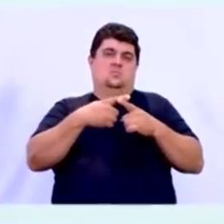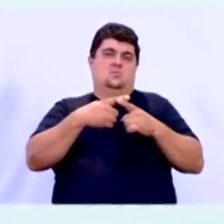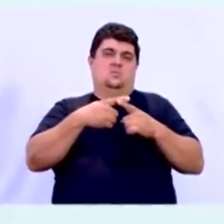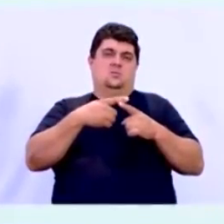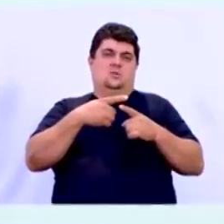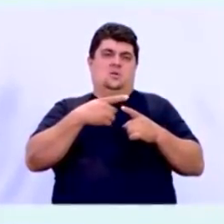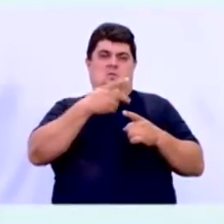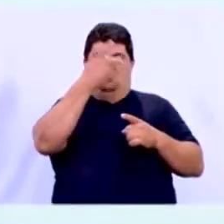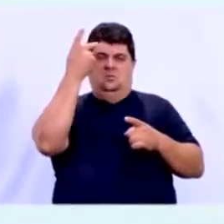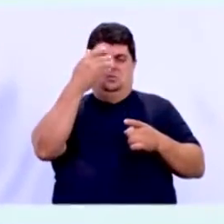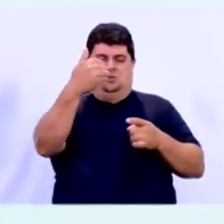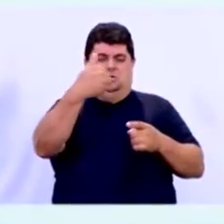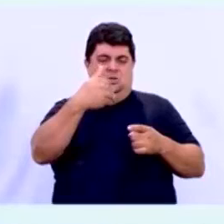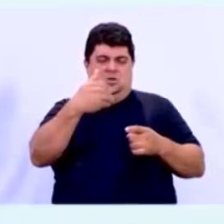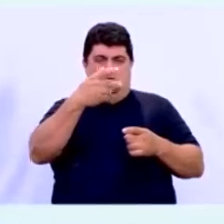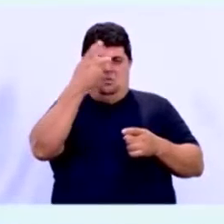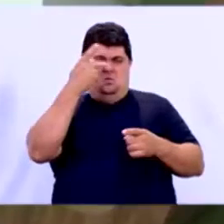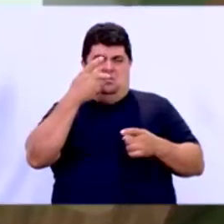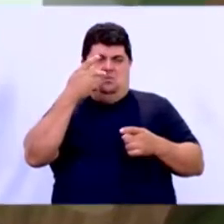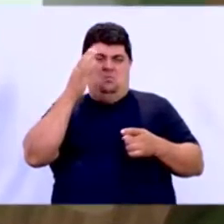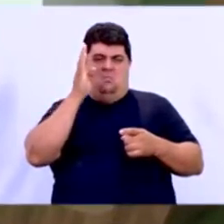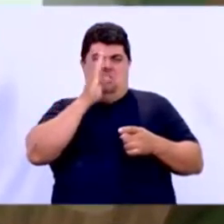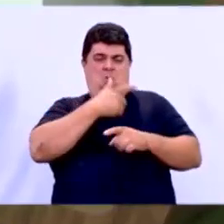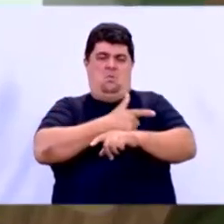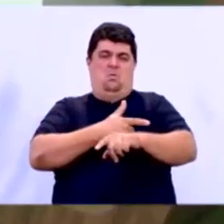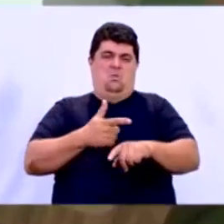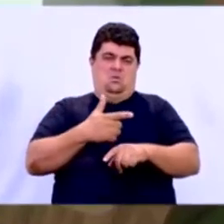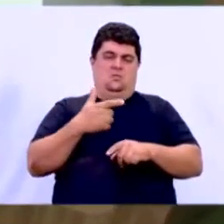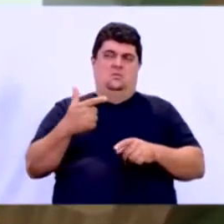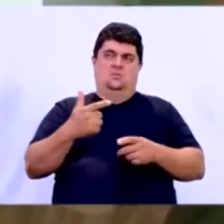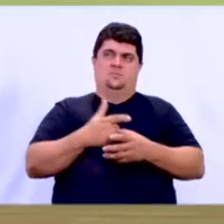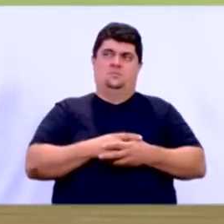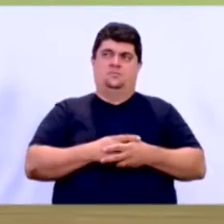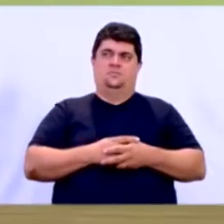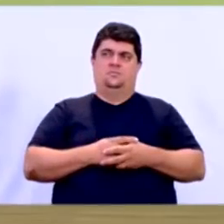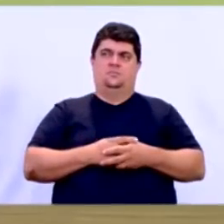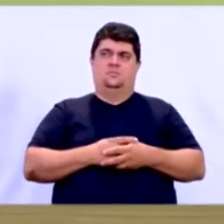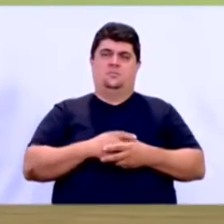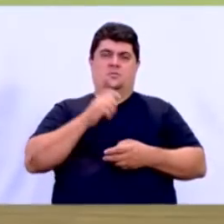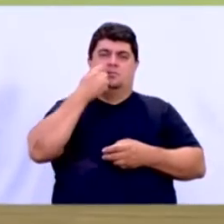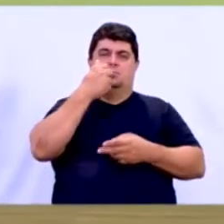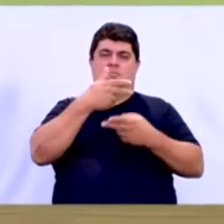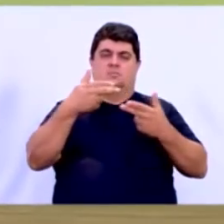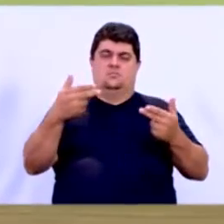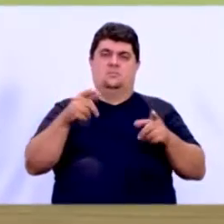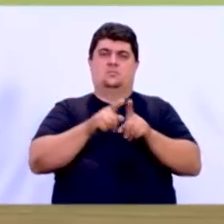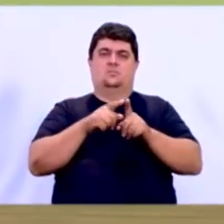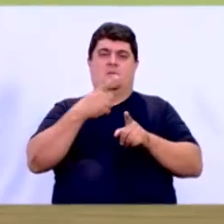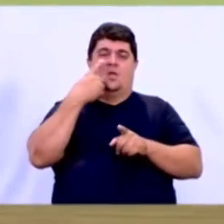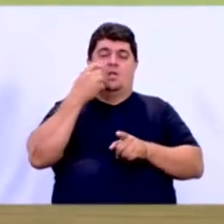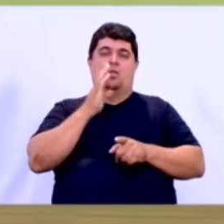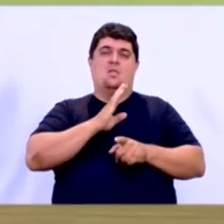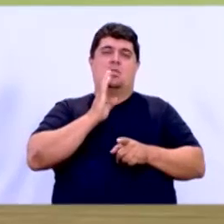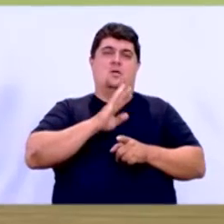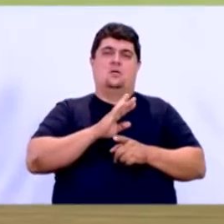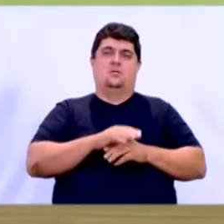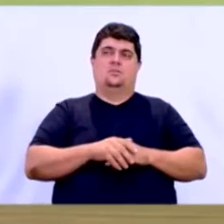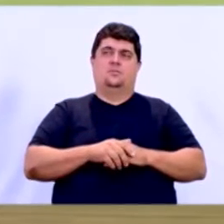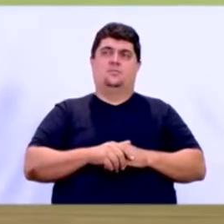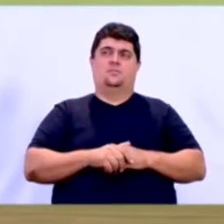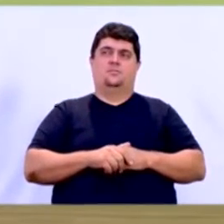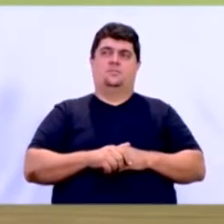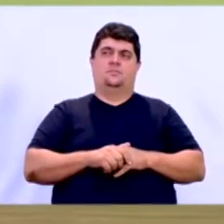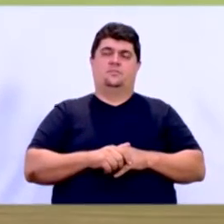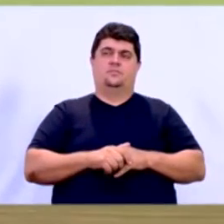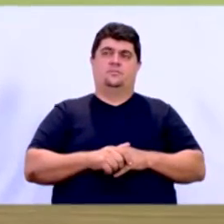ao atendimento. Temos né, mais uma que achei interessante, o pessoal que colocou sobre a padaria e confeitaria. Eles colocaram um